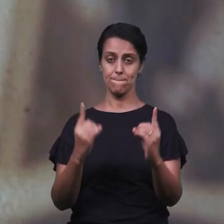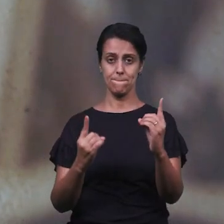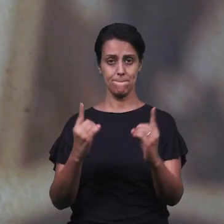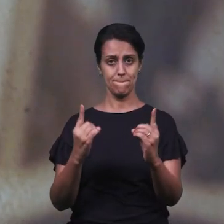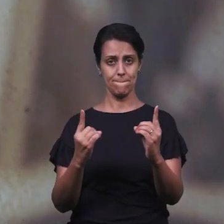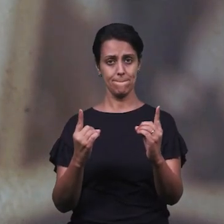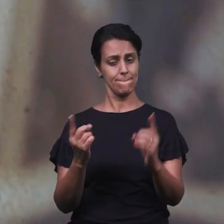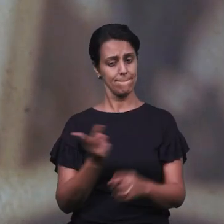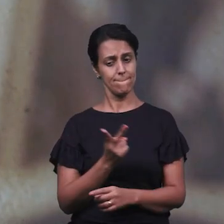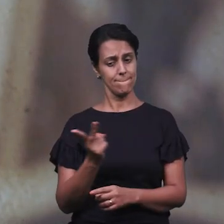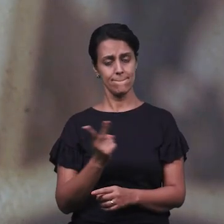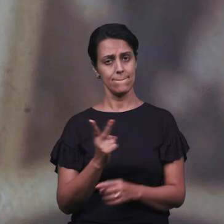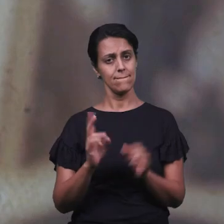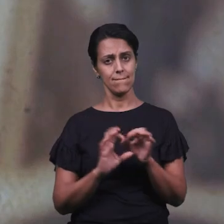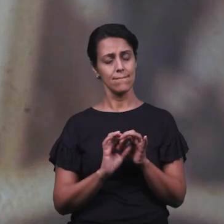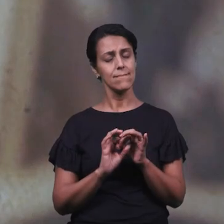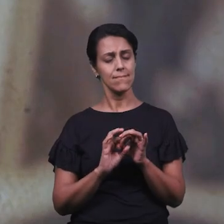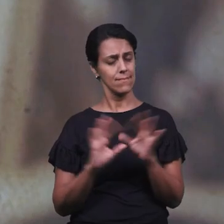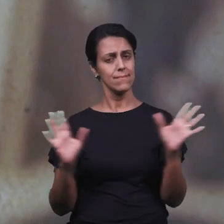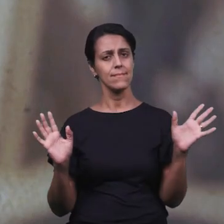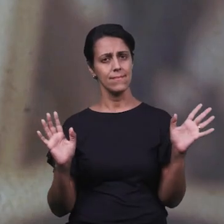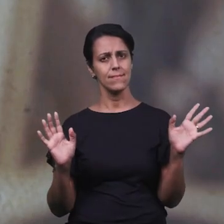livres, né, para poder